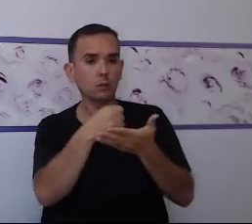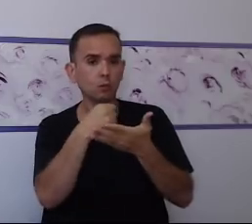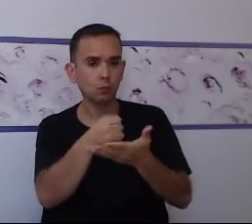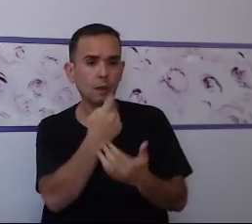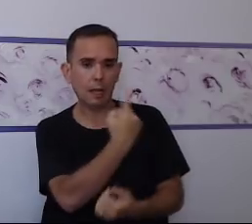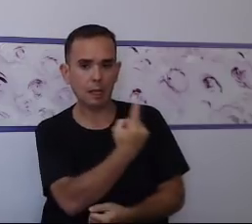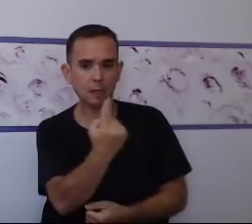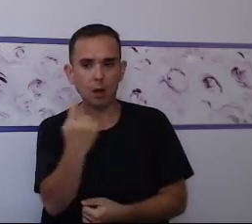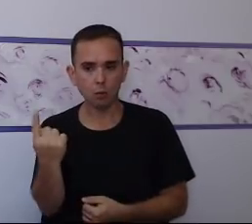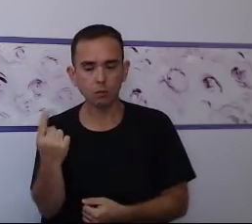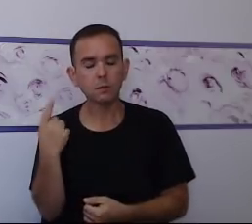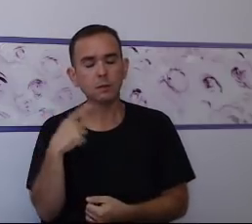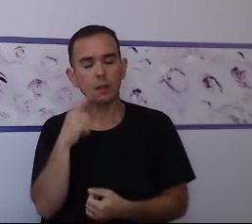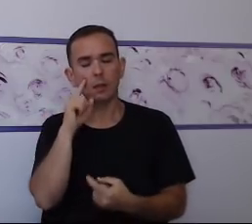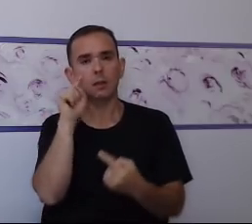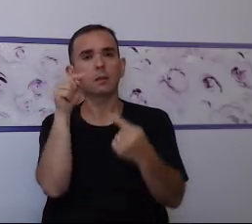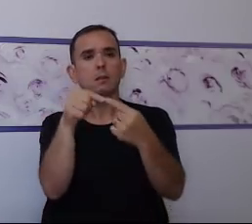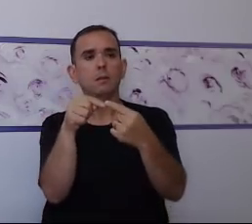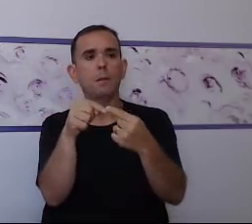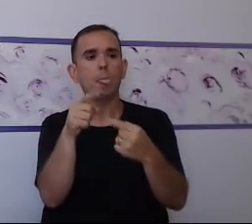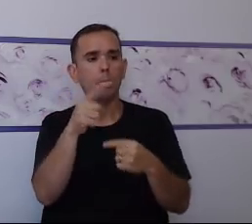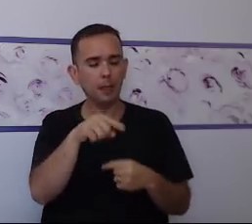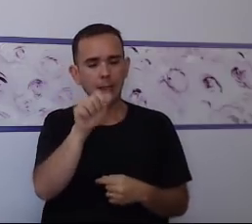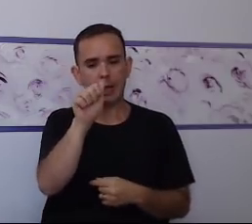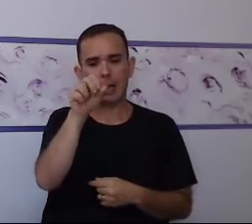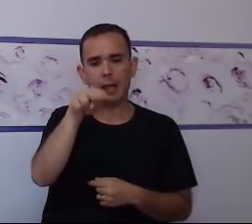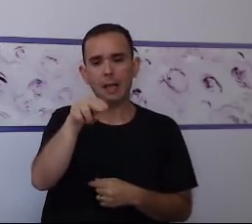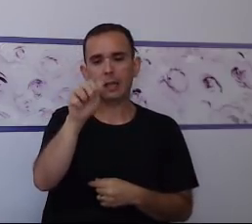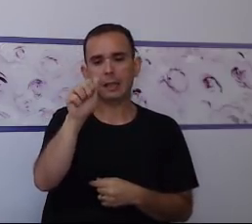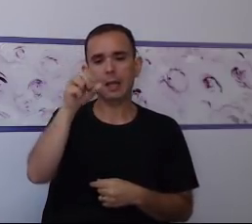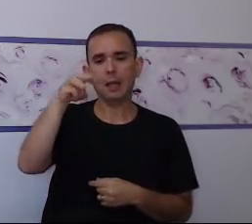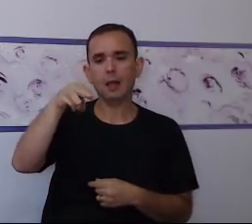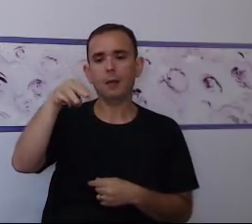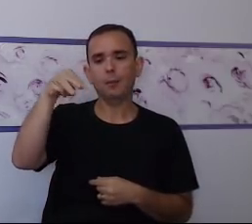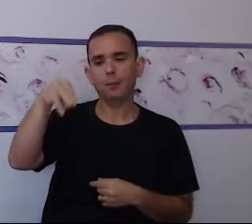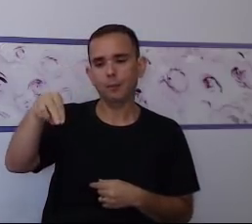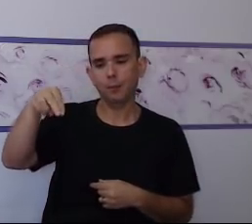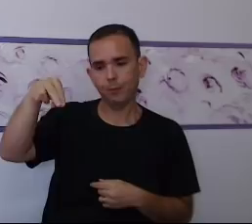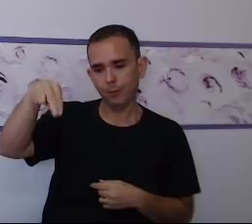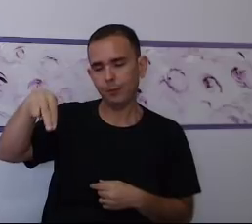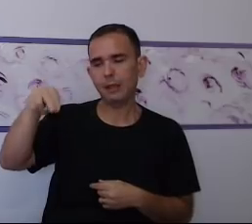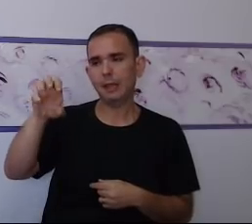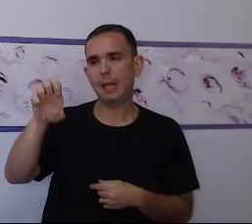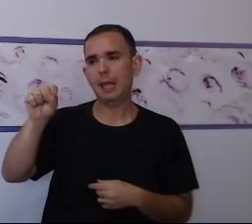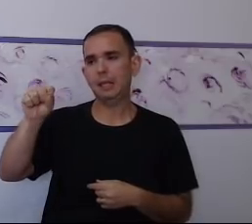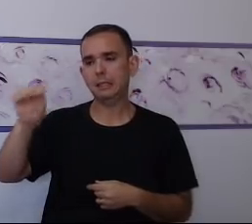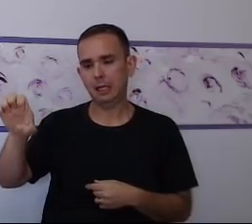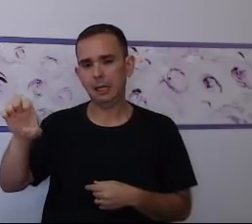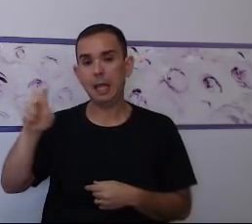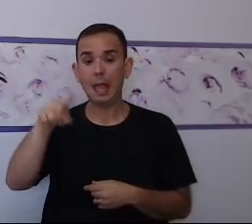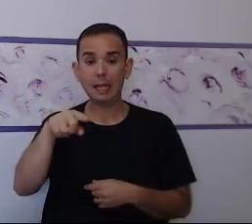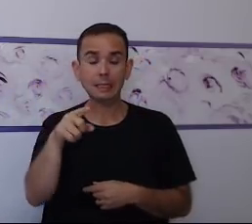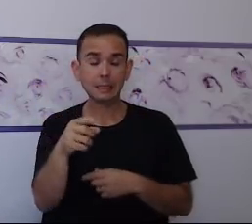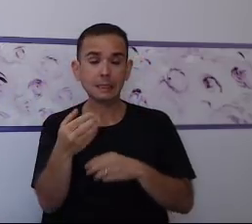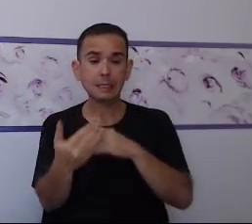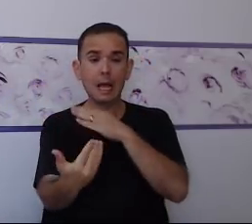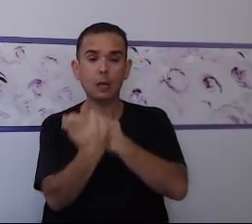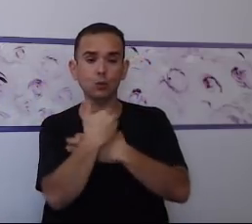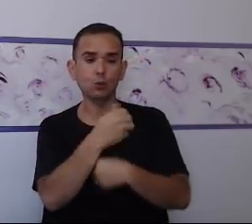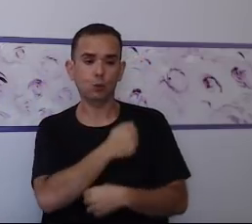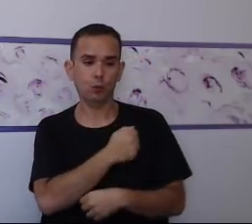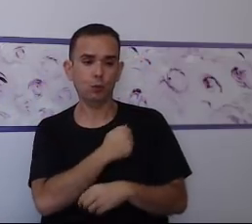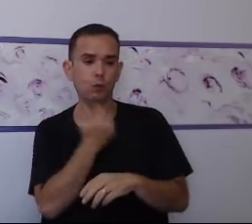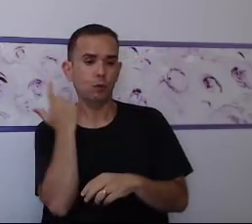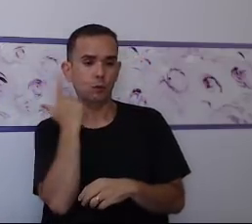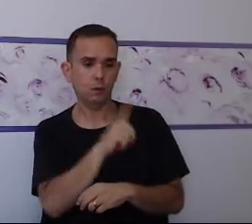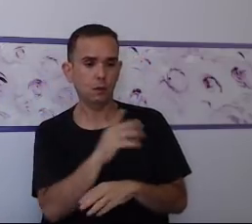tá? Então, voltando nessa anamnese, onde é feito o estudo de caso com essa família, desse aluno que ingressou na rede,